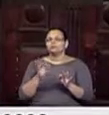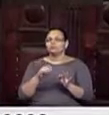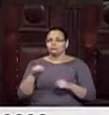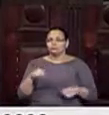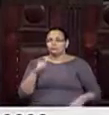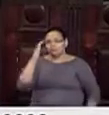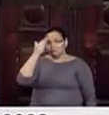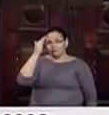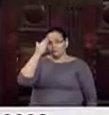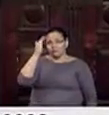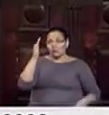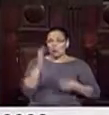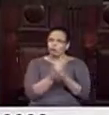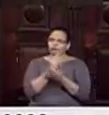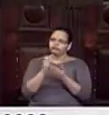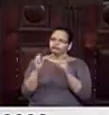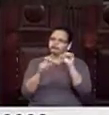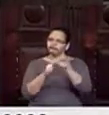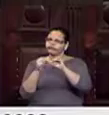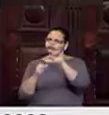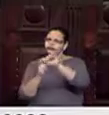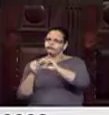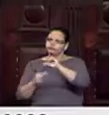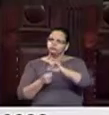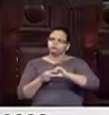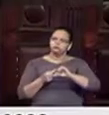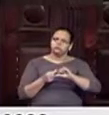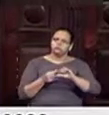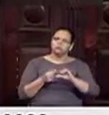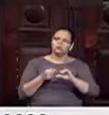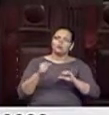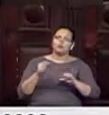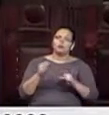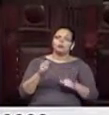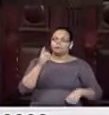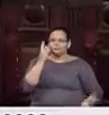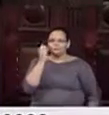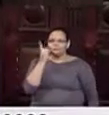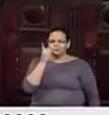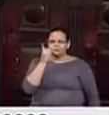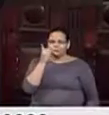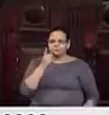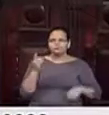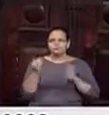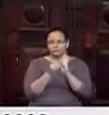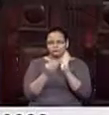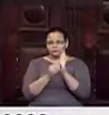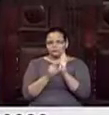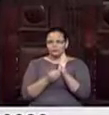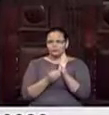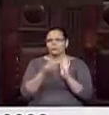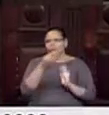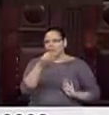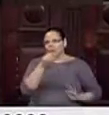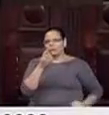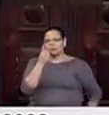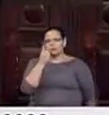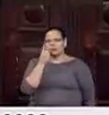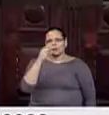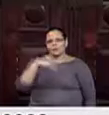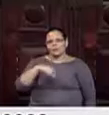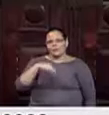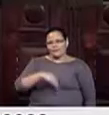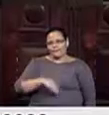nosso entendimento, de alguns ajustes. Alguns deputados já apresentaram emendas, e é apenas a nossa opinião, deputado Carlos Mink,